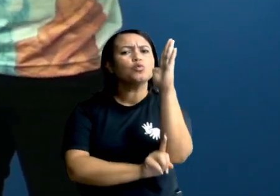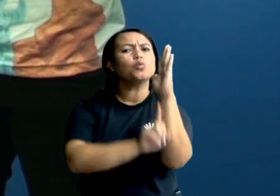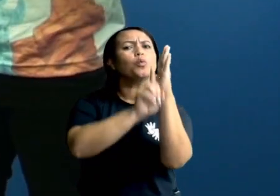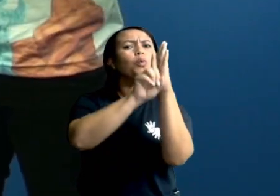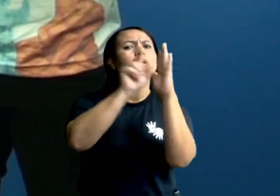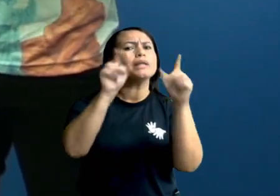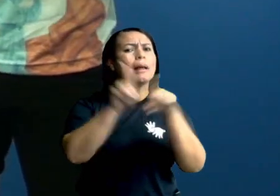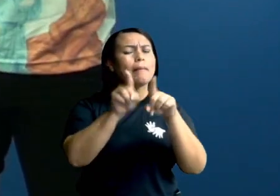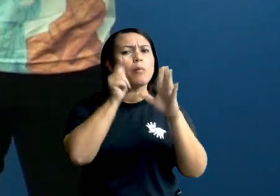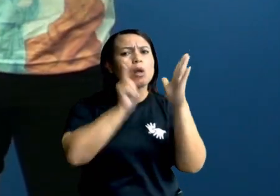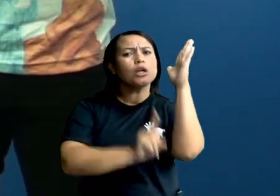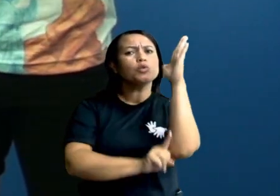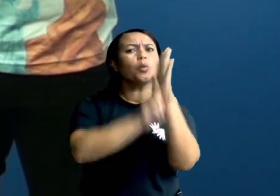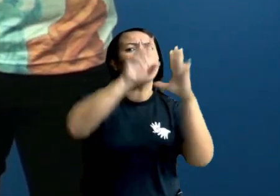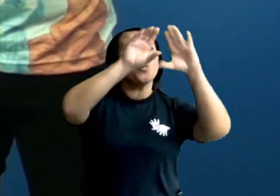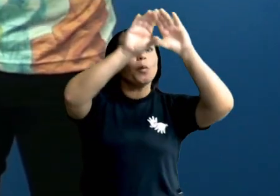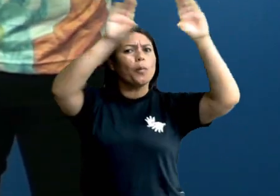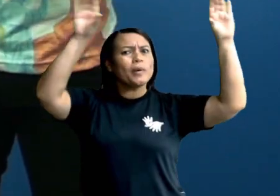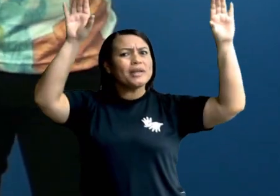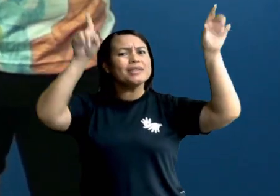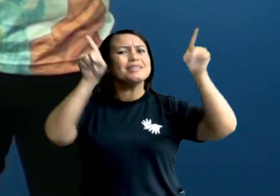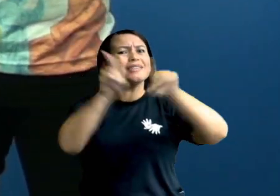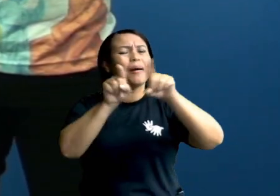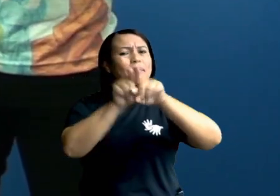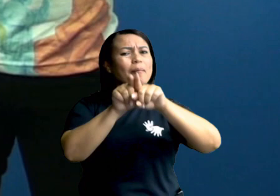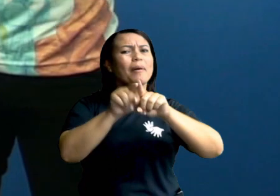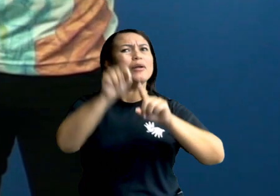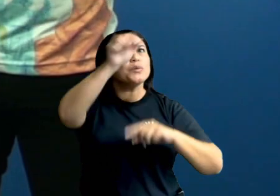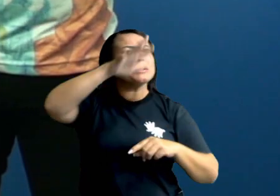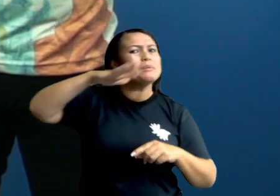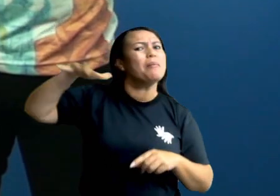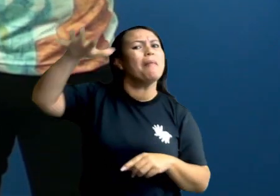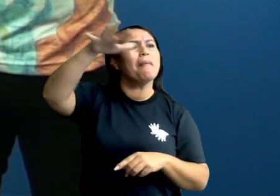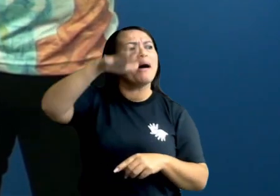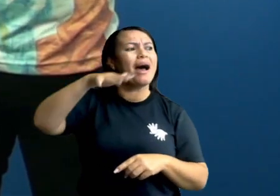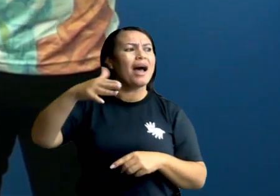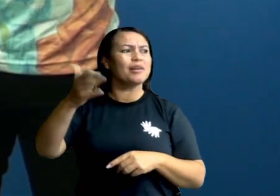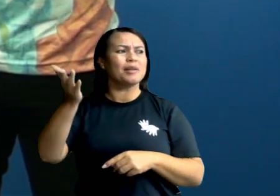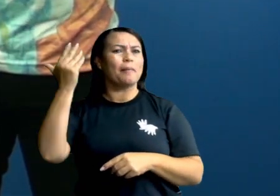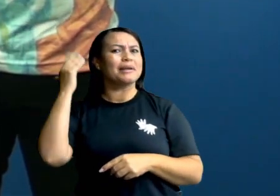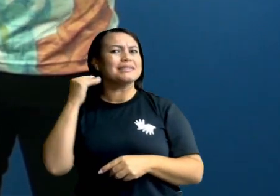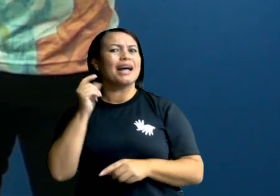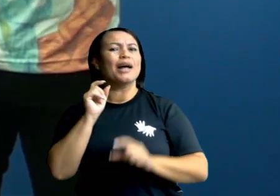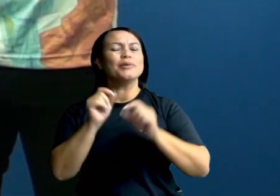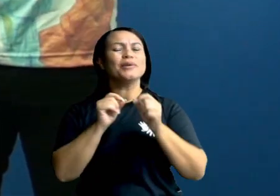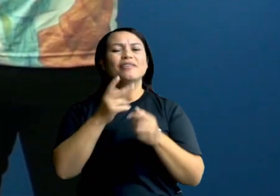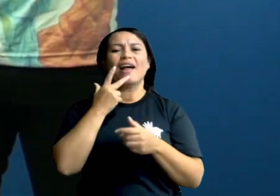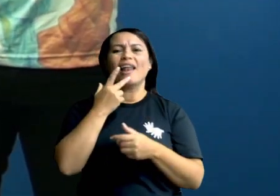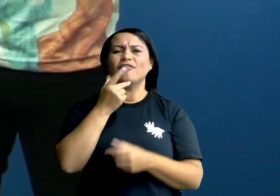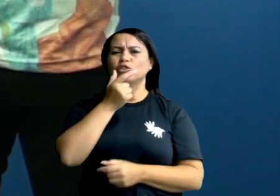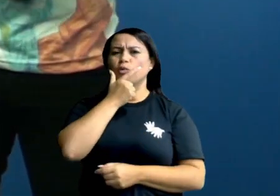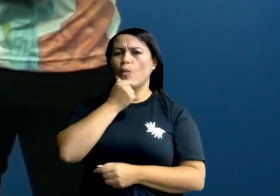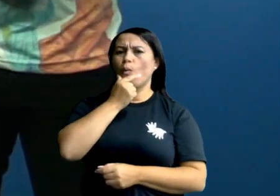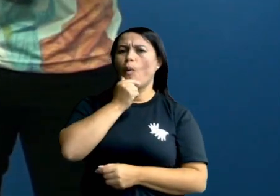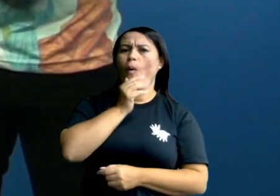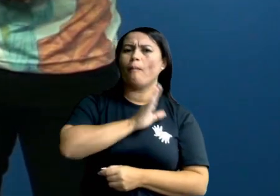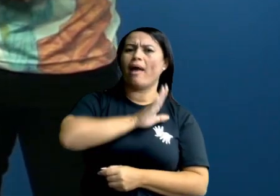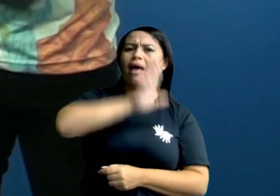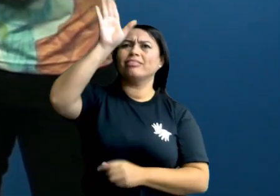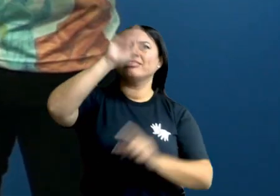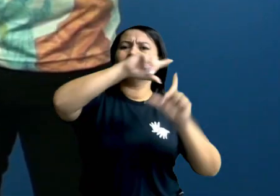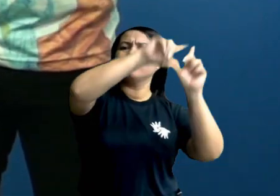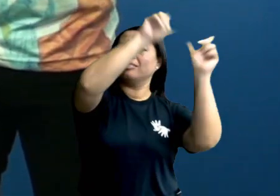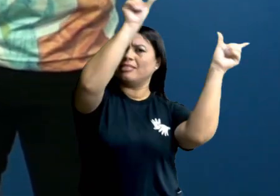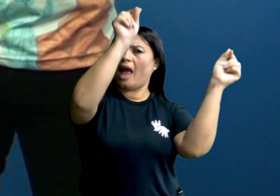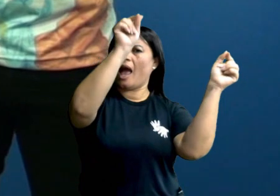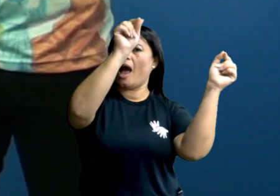né? Então, você tinha no passado, por exemplo, a gente falou das idas, né, do homem até a Lua, e